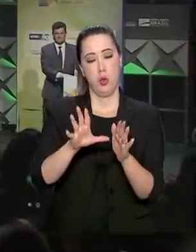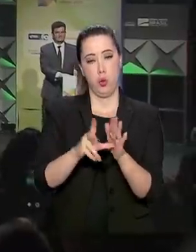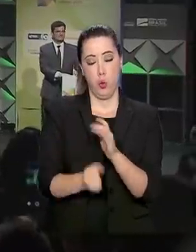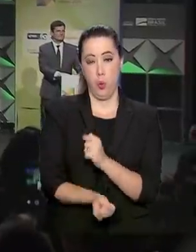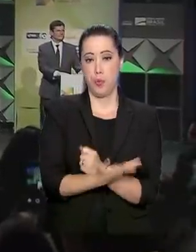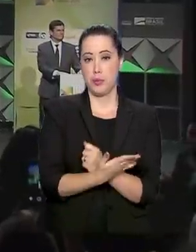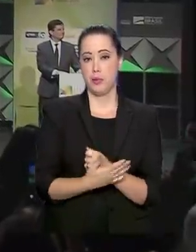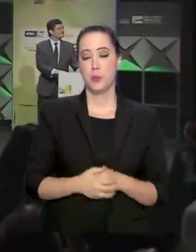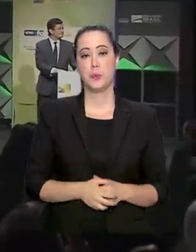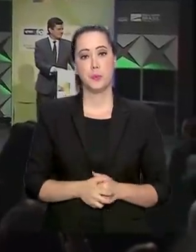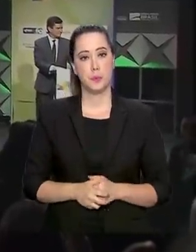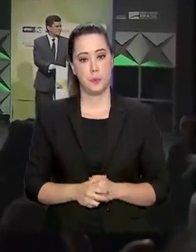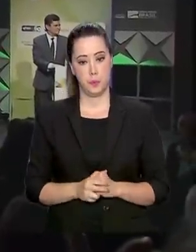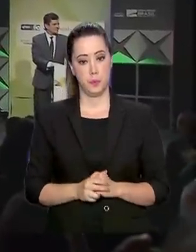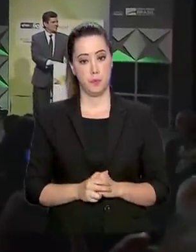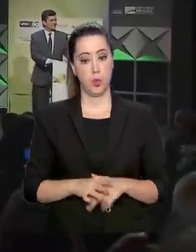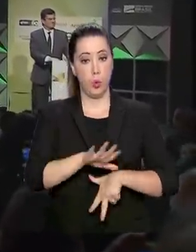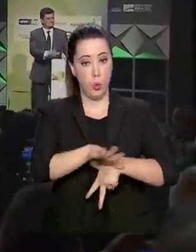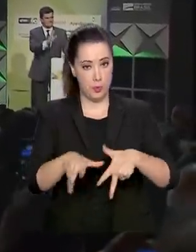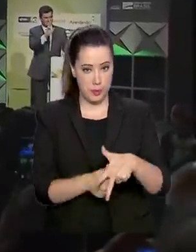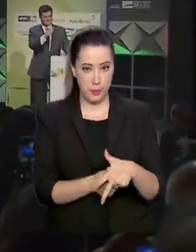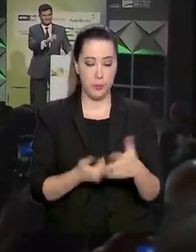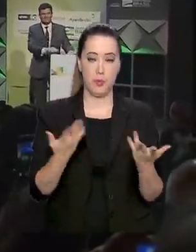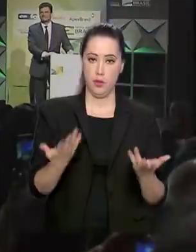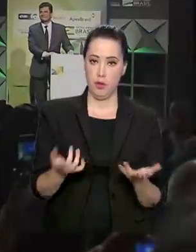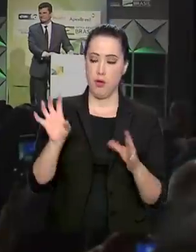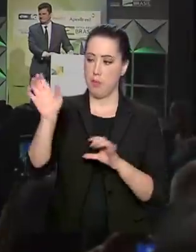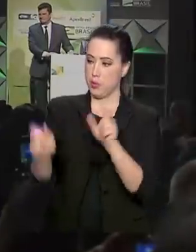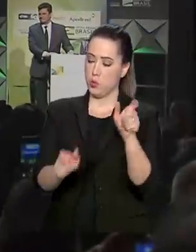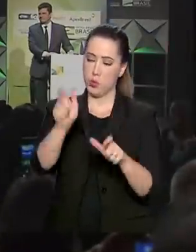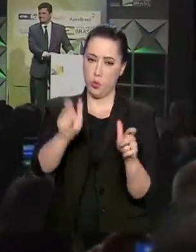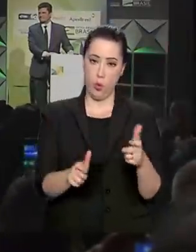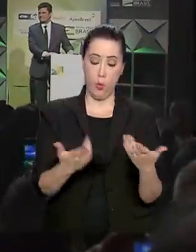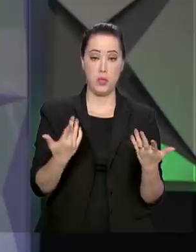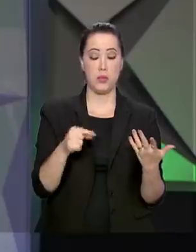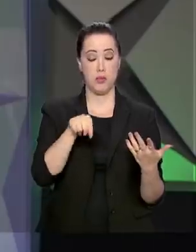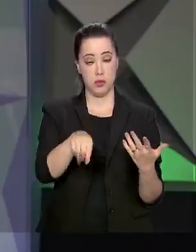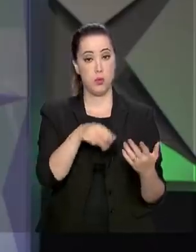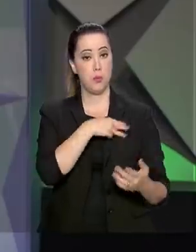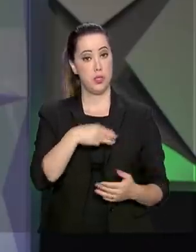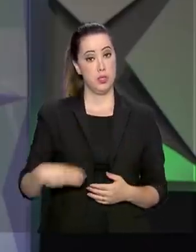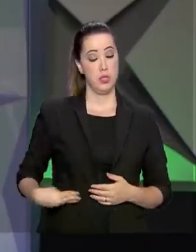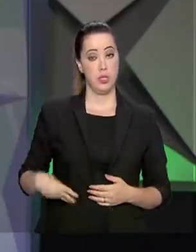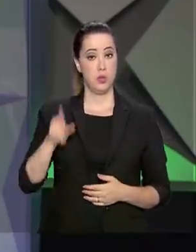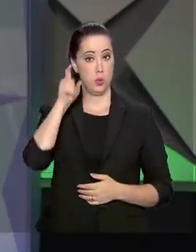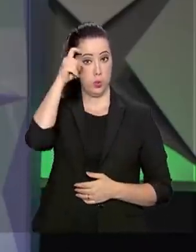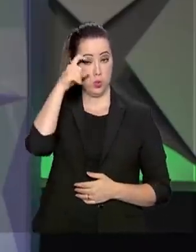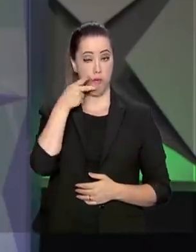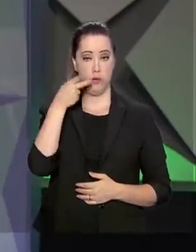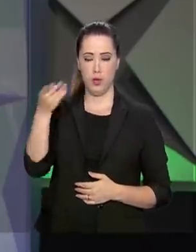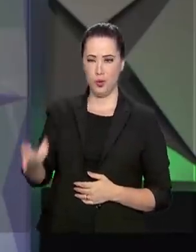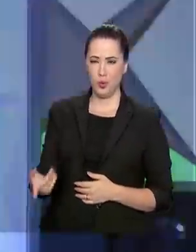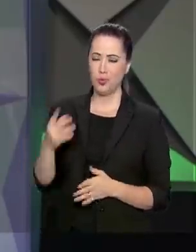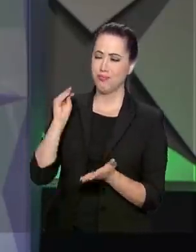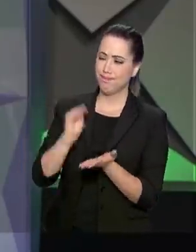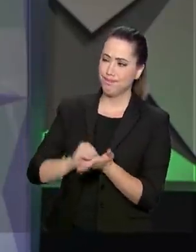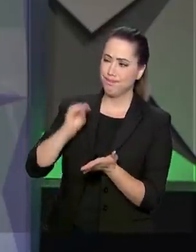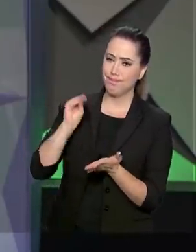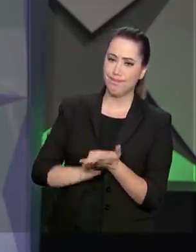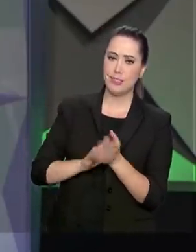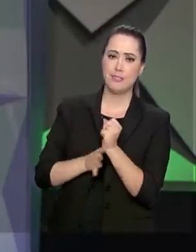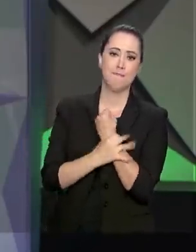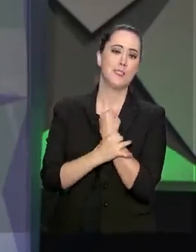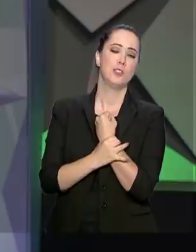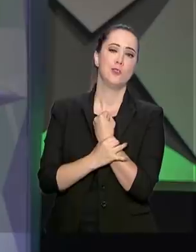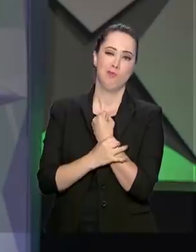A investidores, o ministro da Justiça e Segurança Pública, Sérgio Moro, disse que a insegurança afeta os